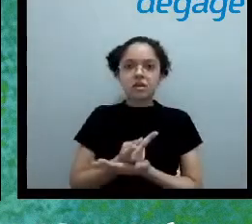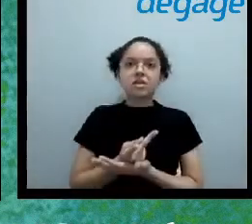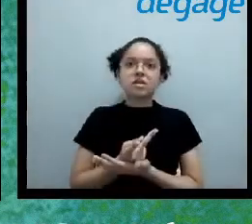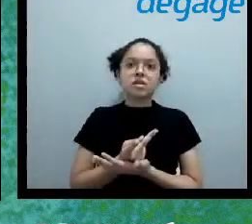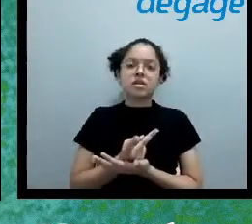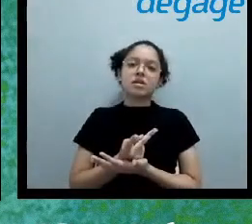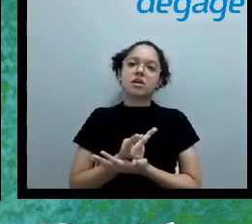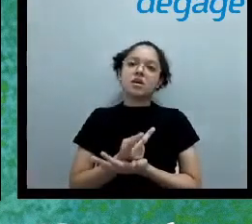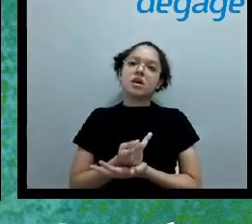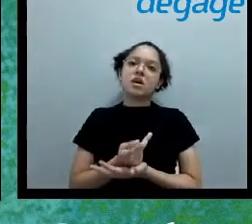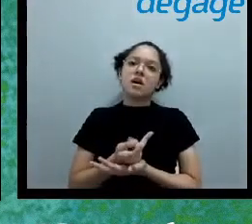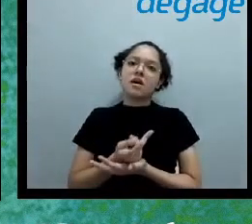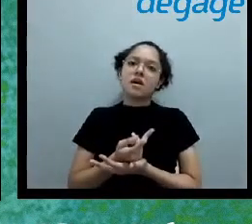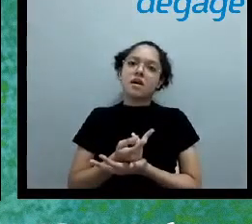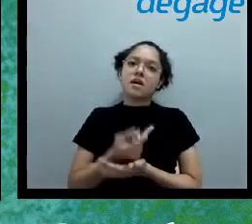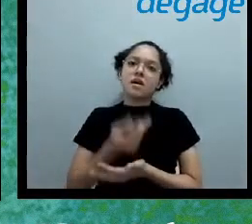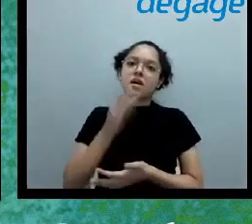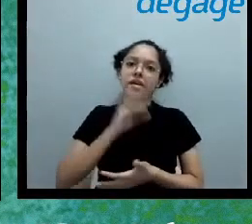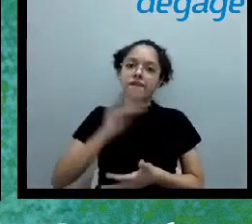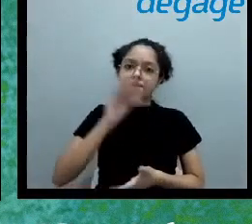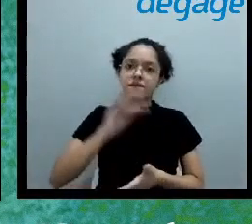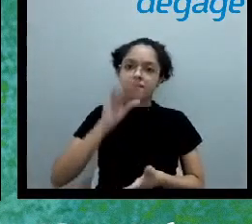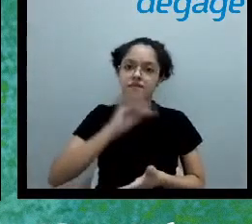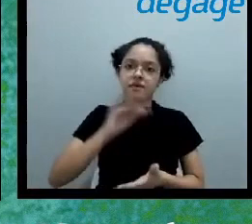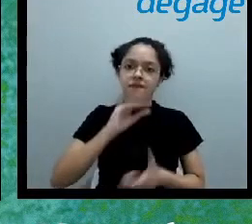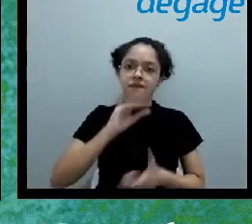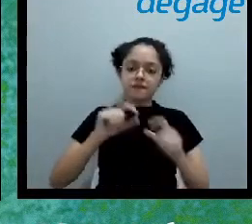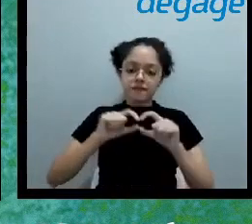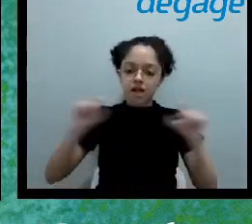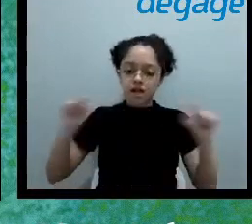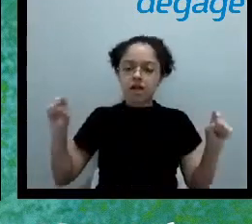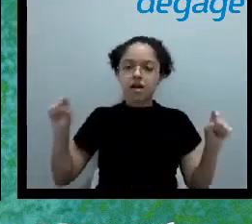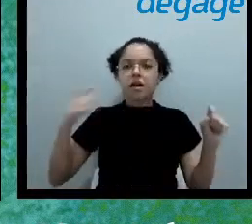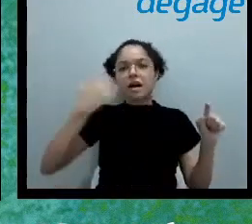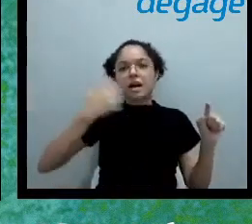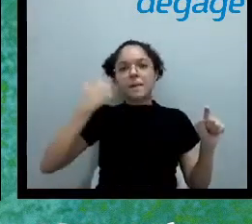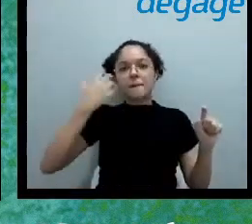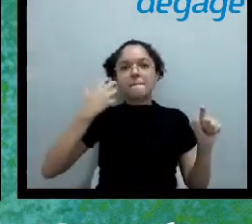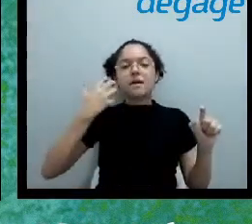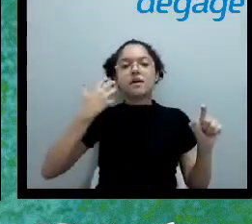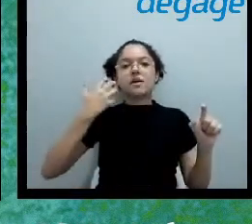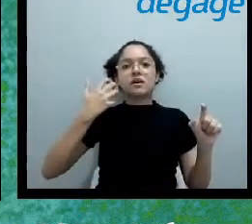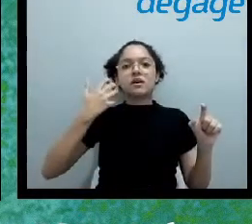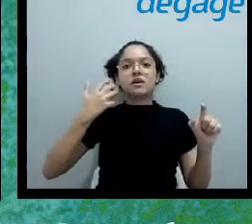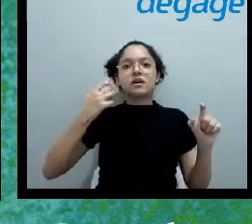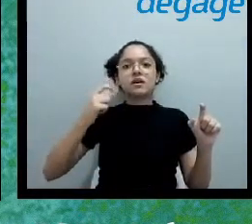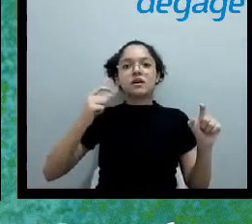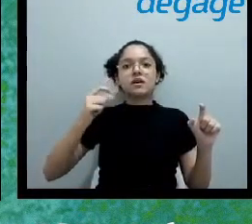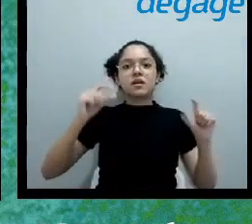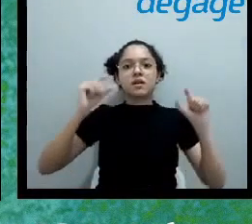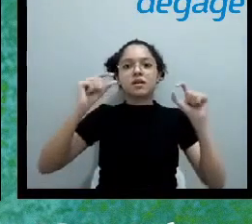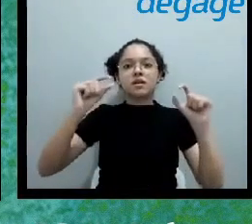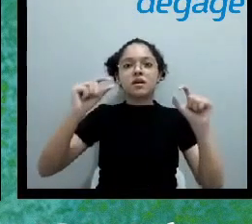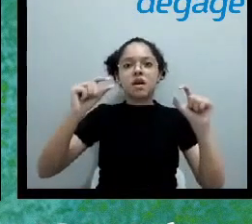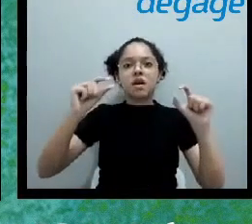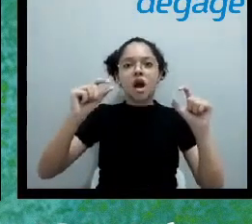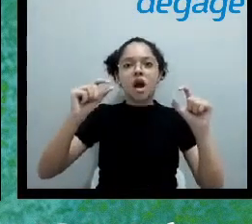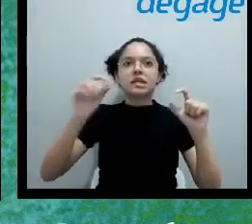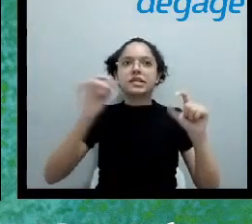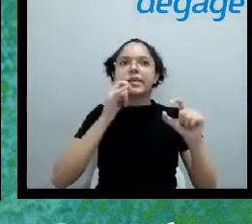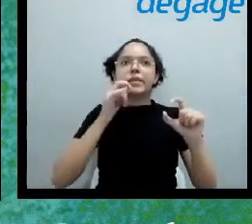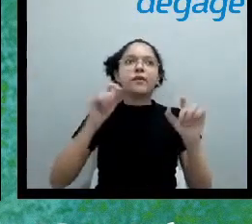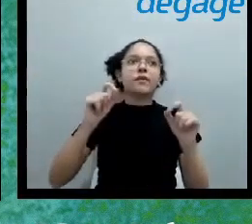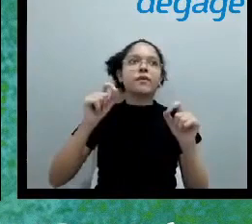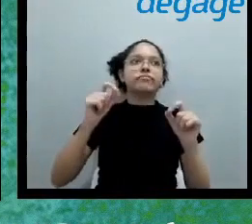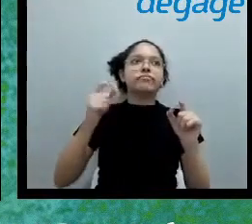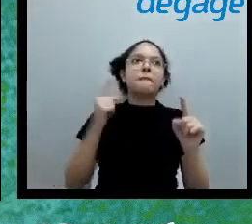falando um trecho da música, e a partir das ações que a gente fazia em aula. Ele é